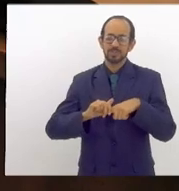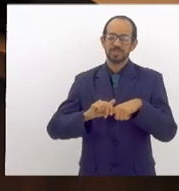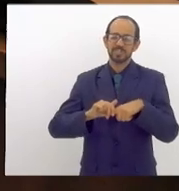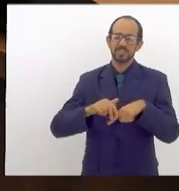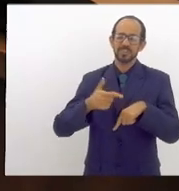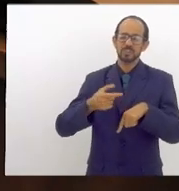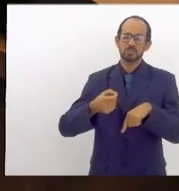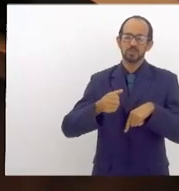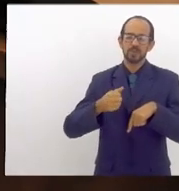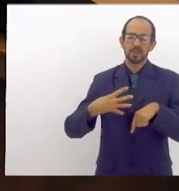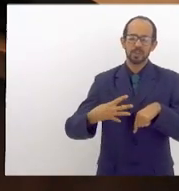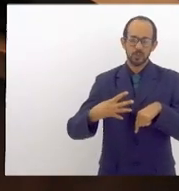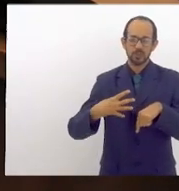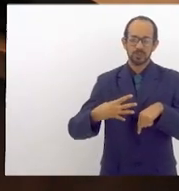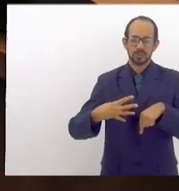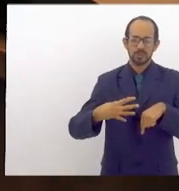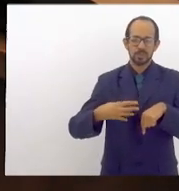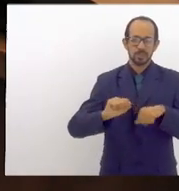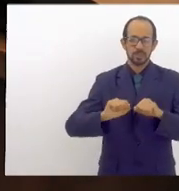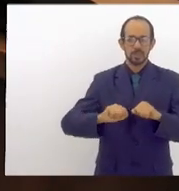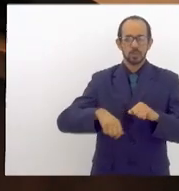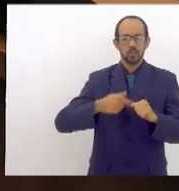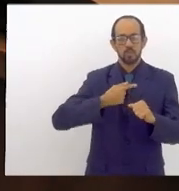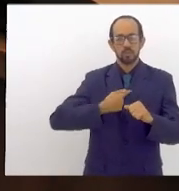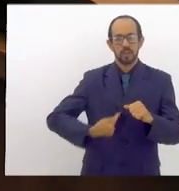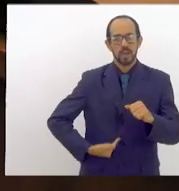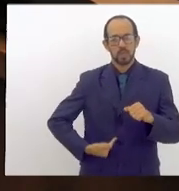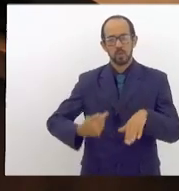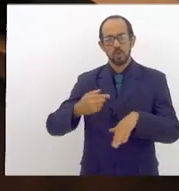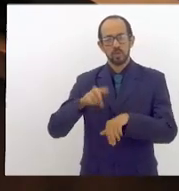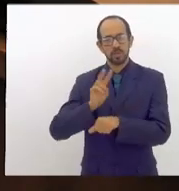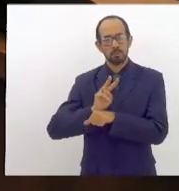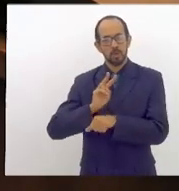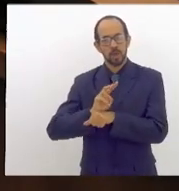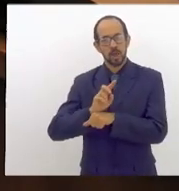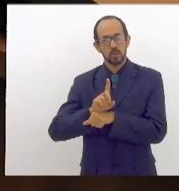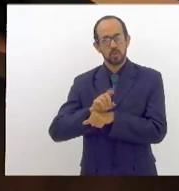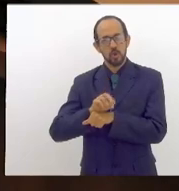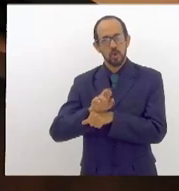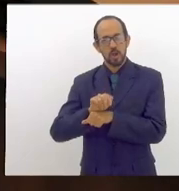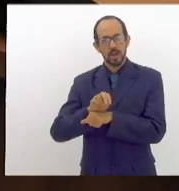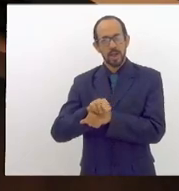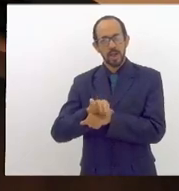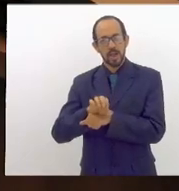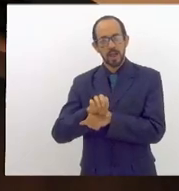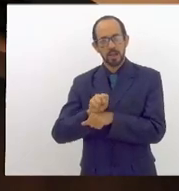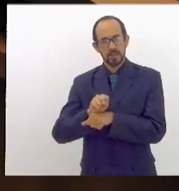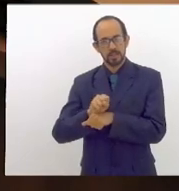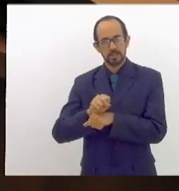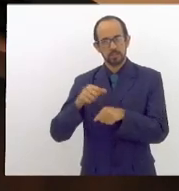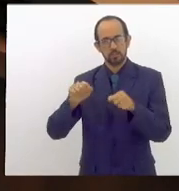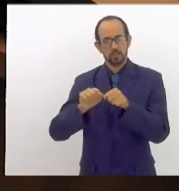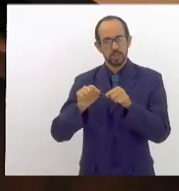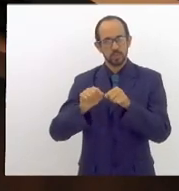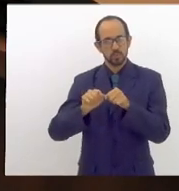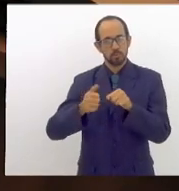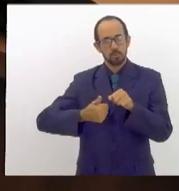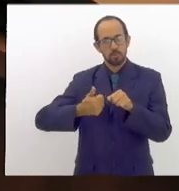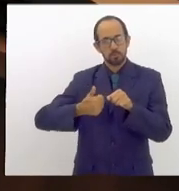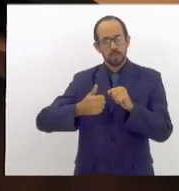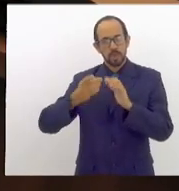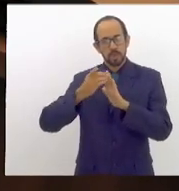época o governador em exercício Dornelles fez o primeiro decreto de calamidade pública Financeira